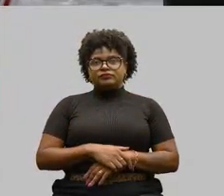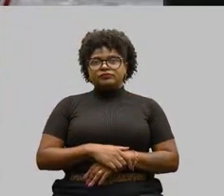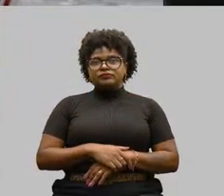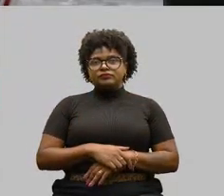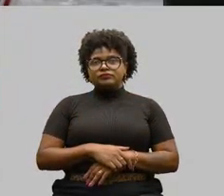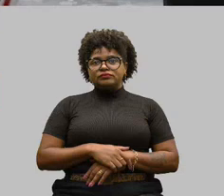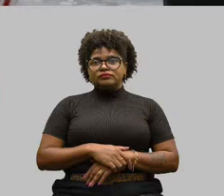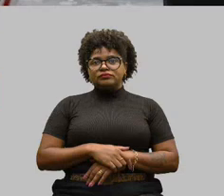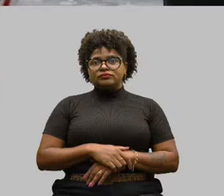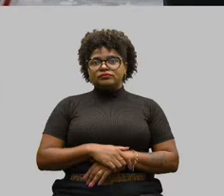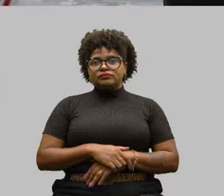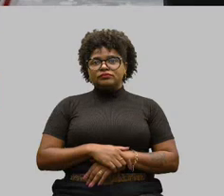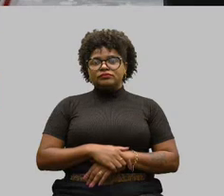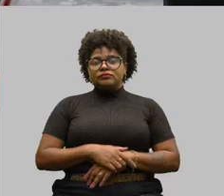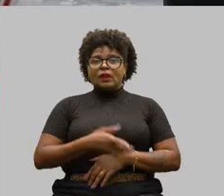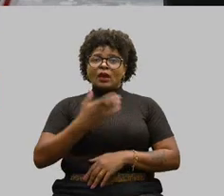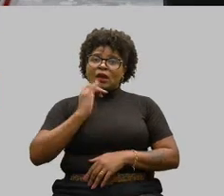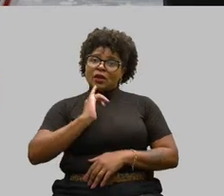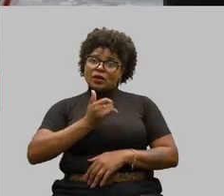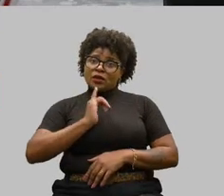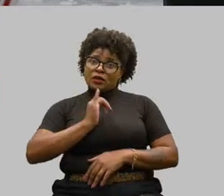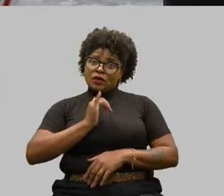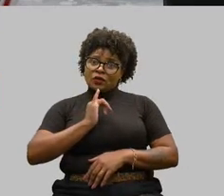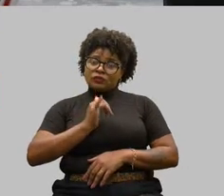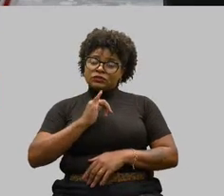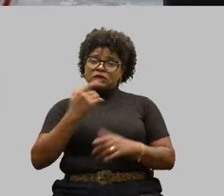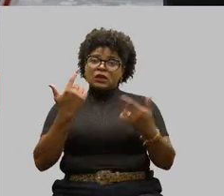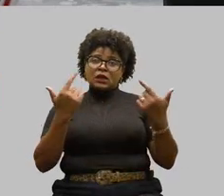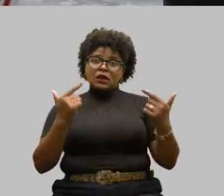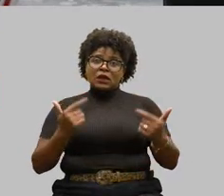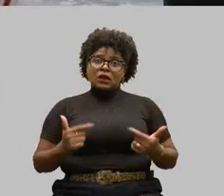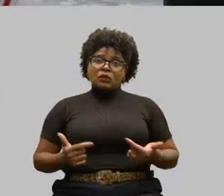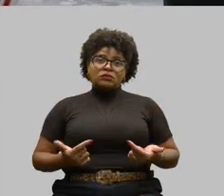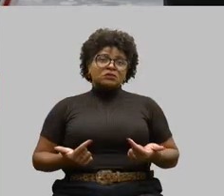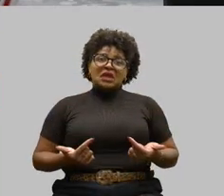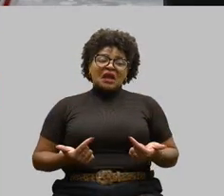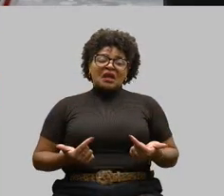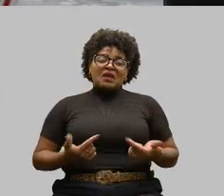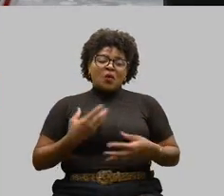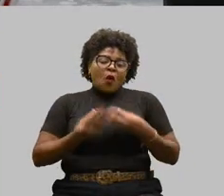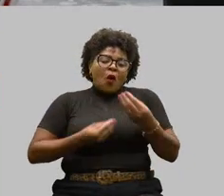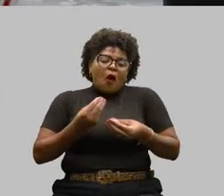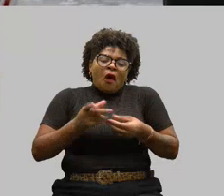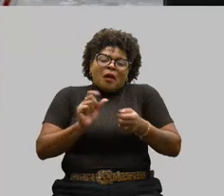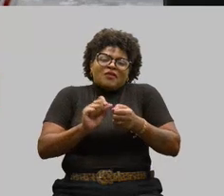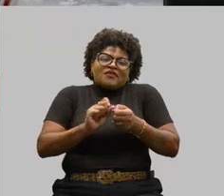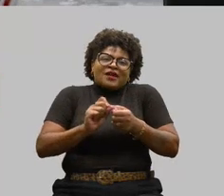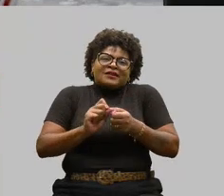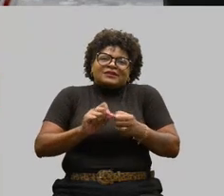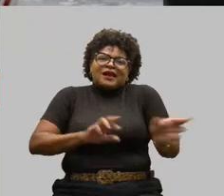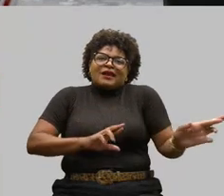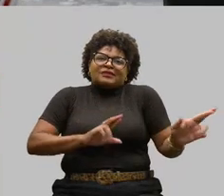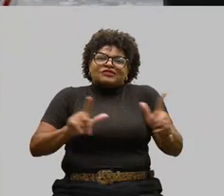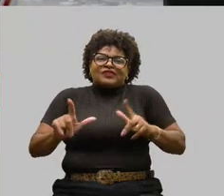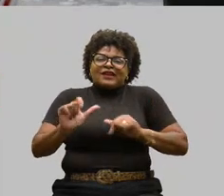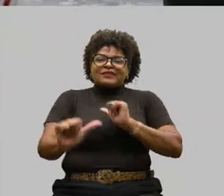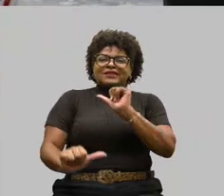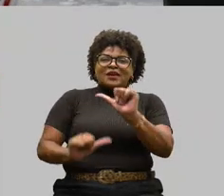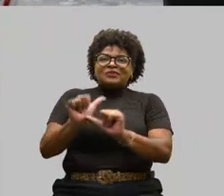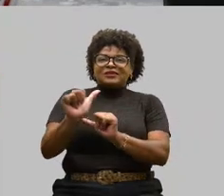e quando eu dizia eu não tenho a receita do bolo pronta a fórmula para